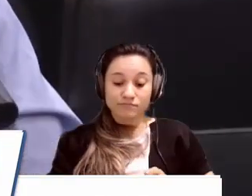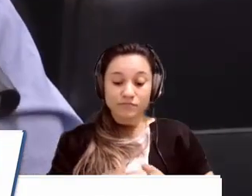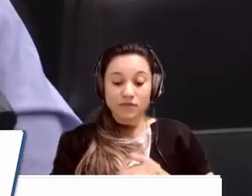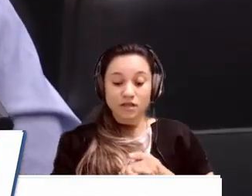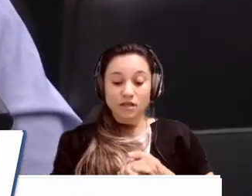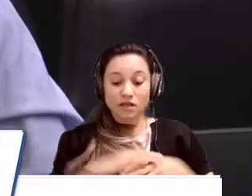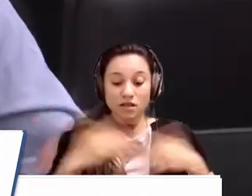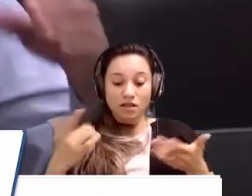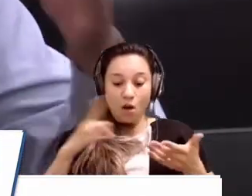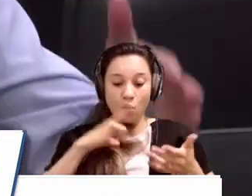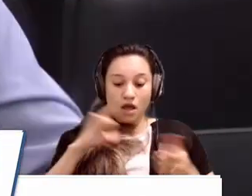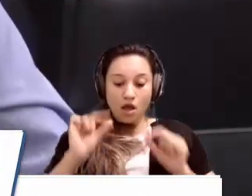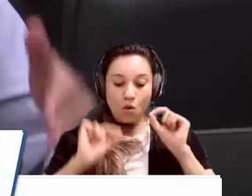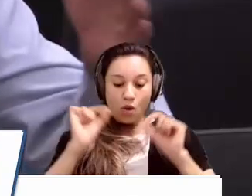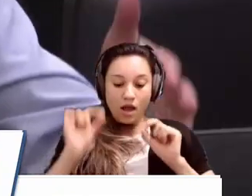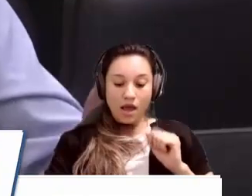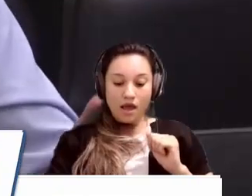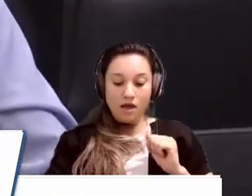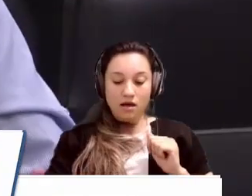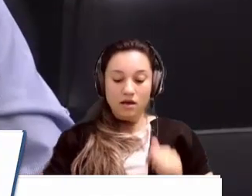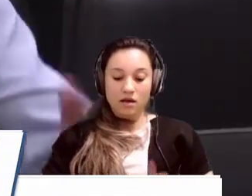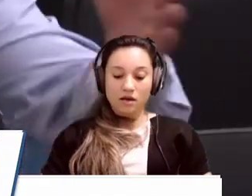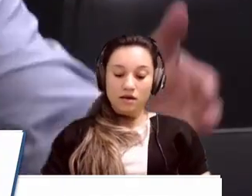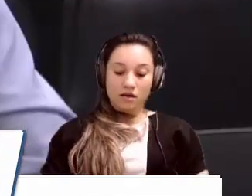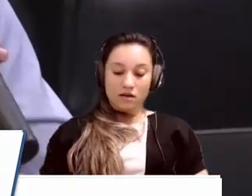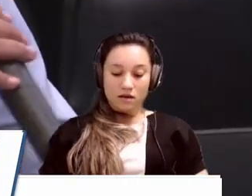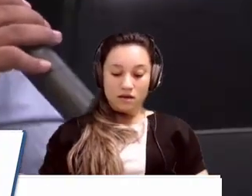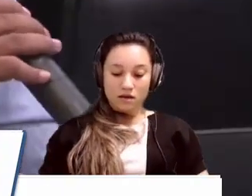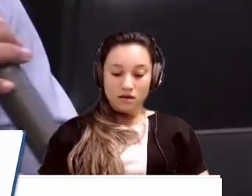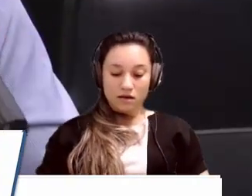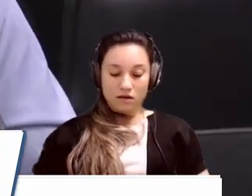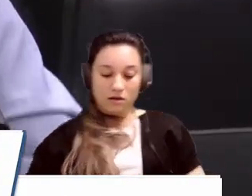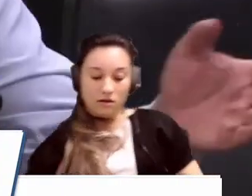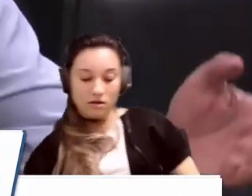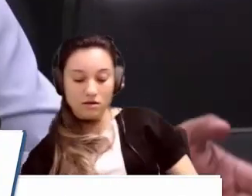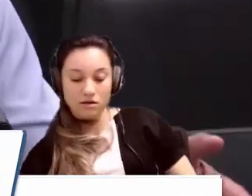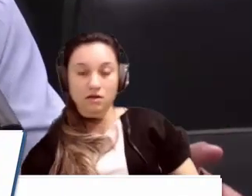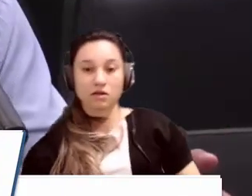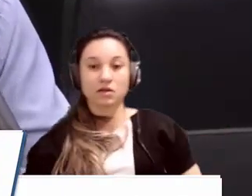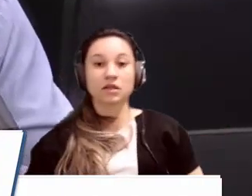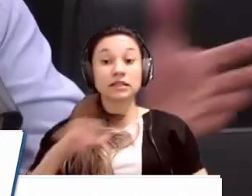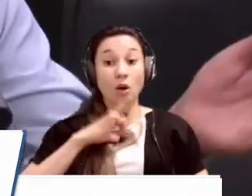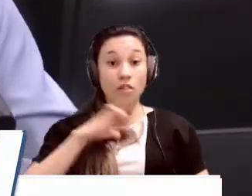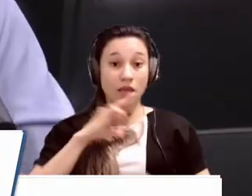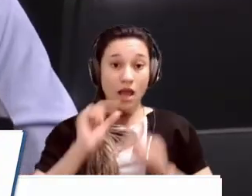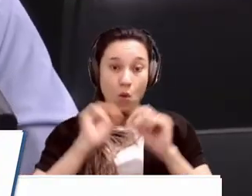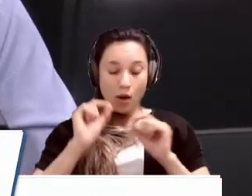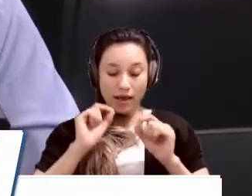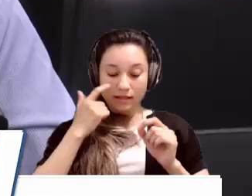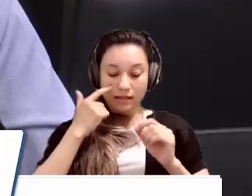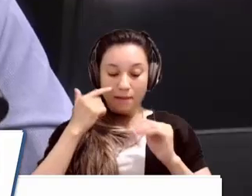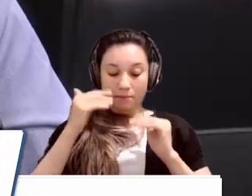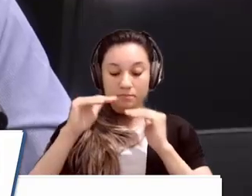gente manda para onde a gente vê que precisa. Agora, se for para não cumprir o ano que vem, tem quase 1 milhão